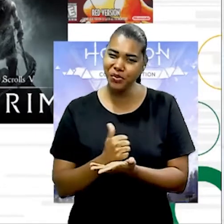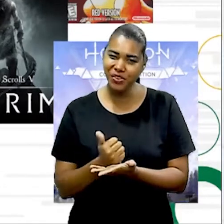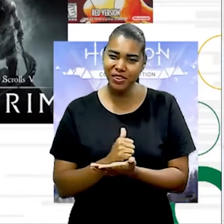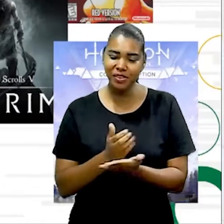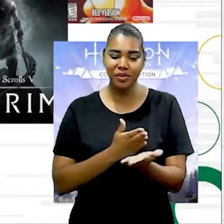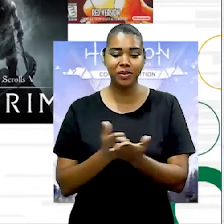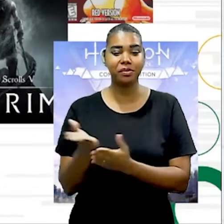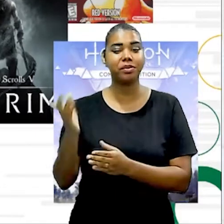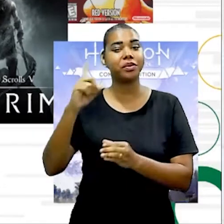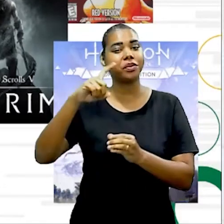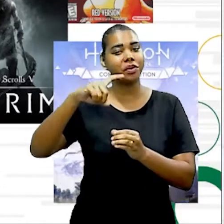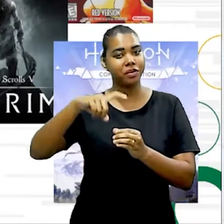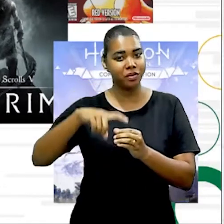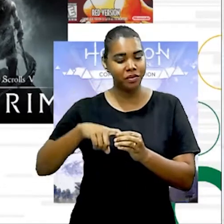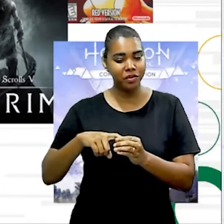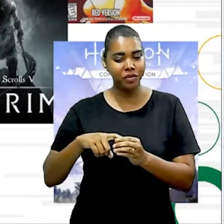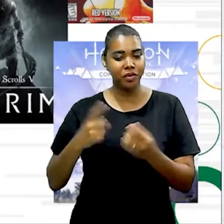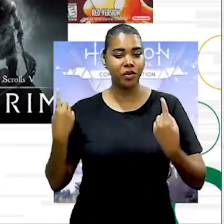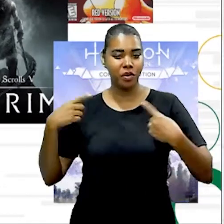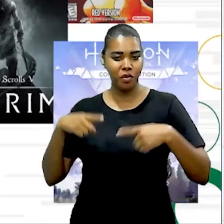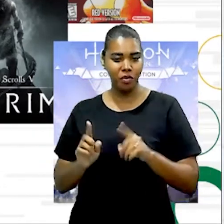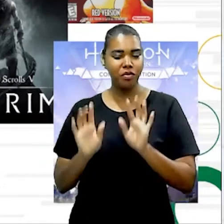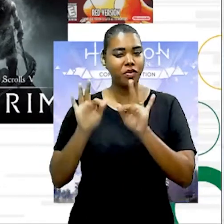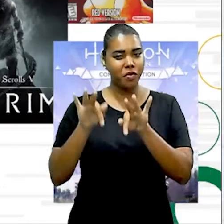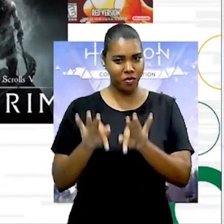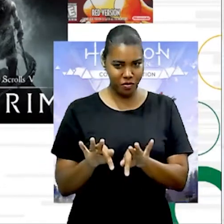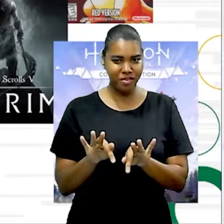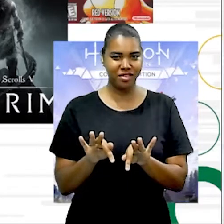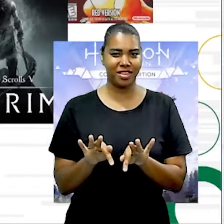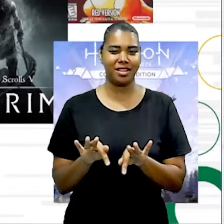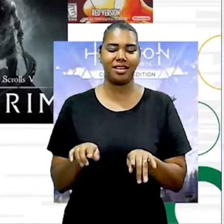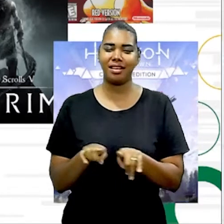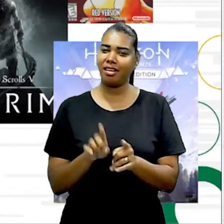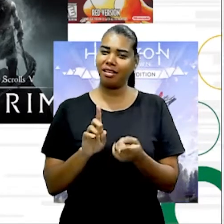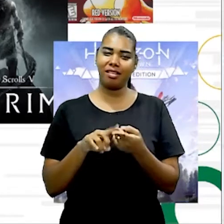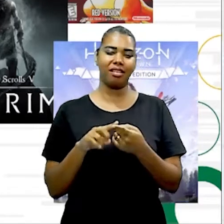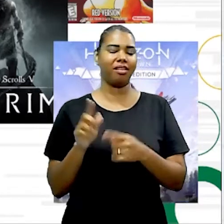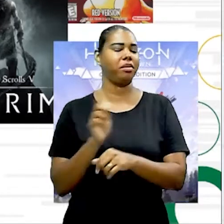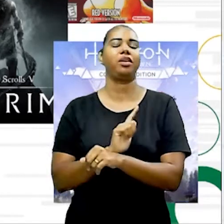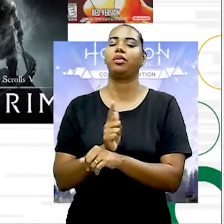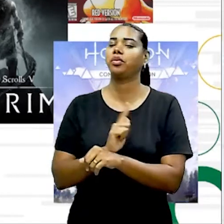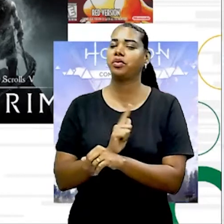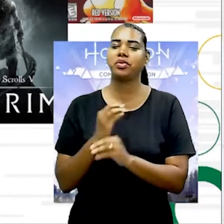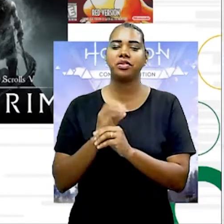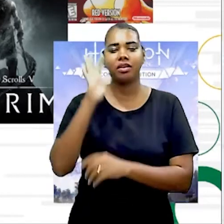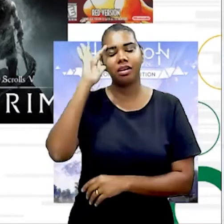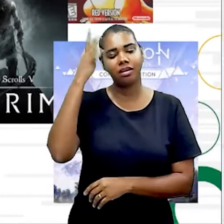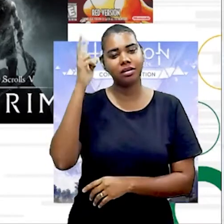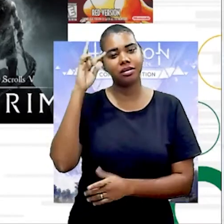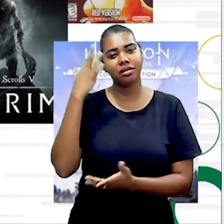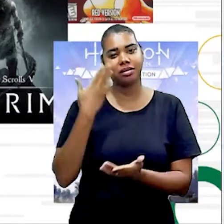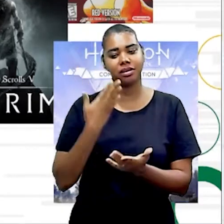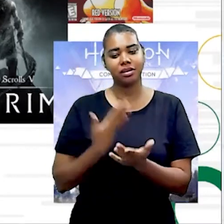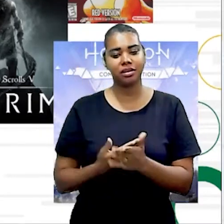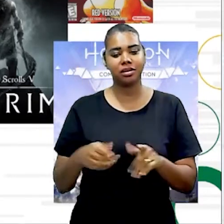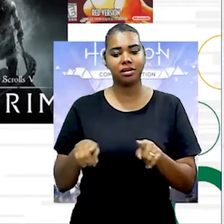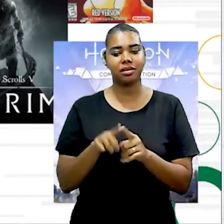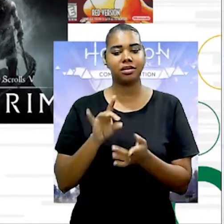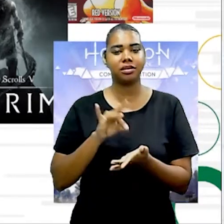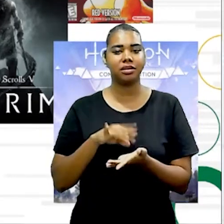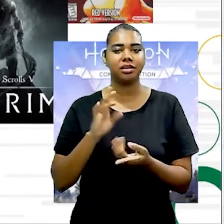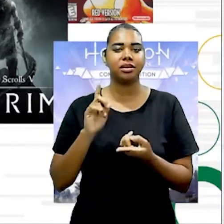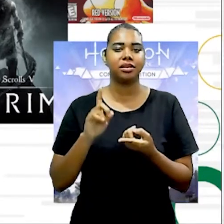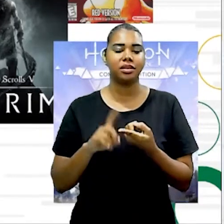de volta, o confronto final, geralmente o final com o chefão ou a resolução da história, e depuração